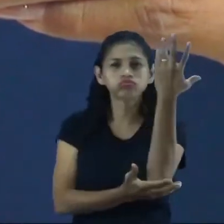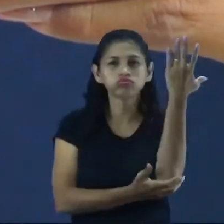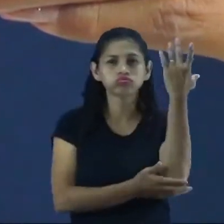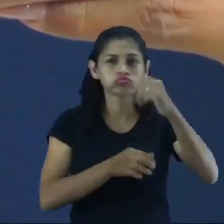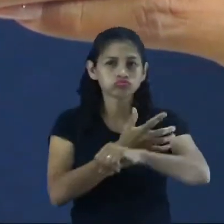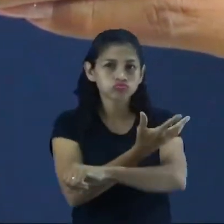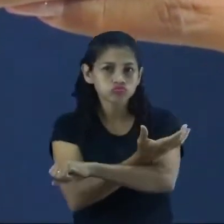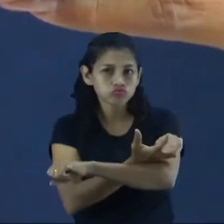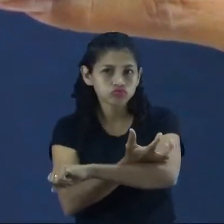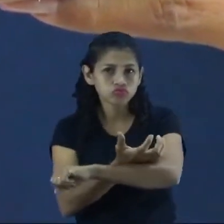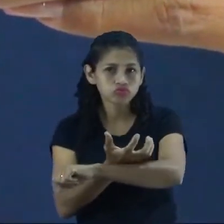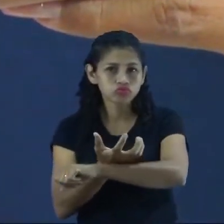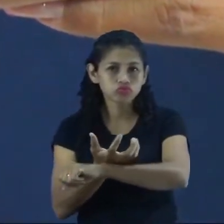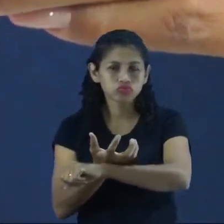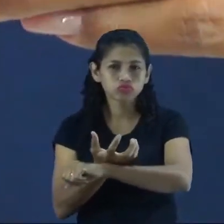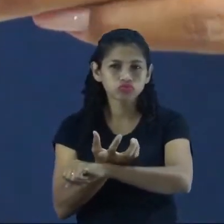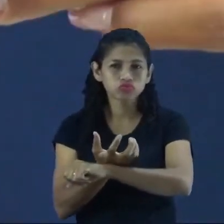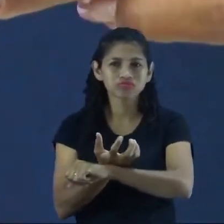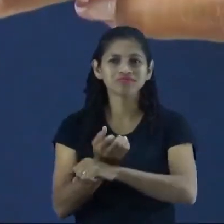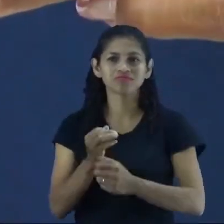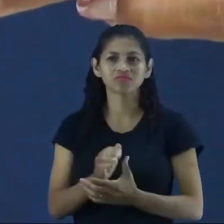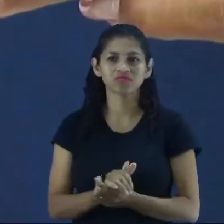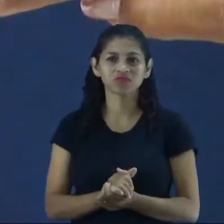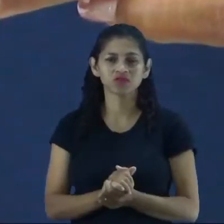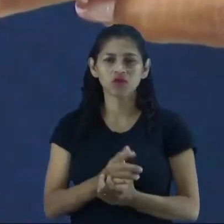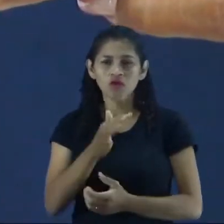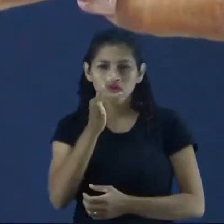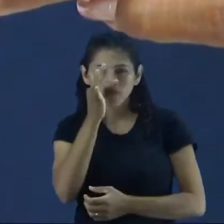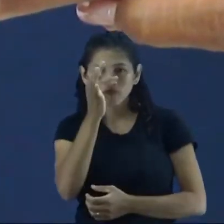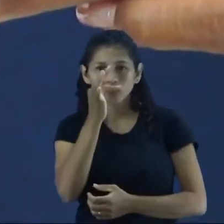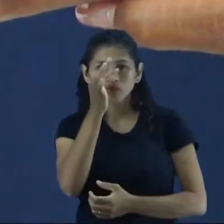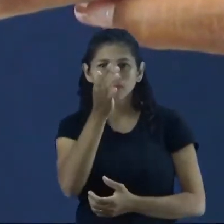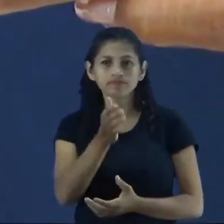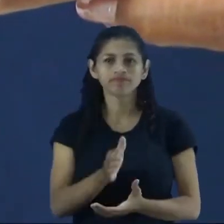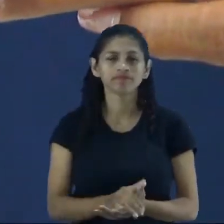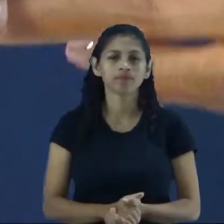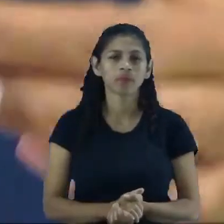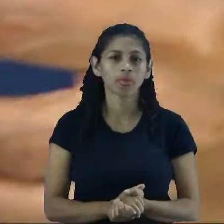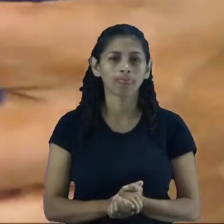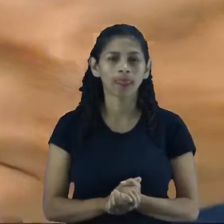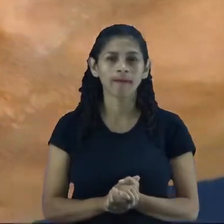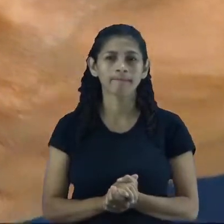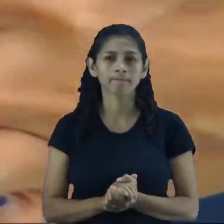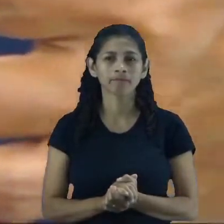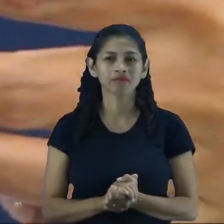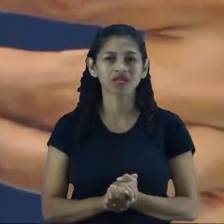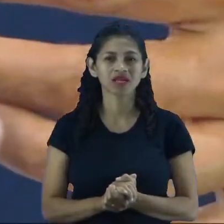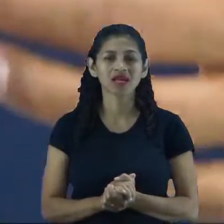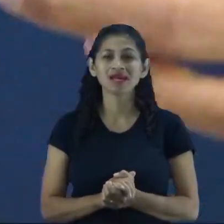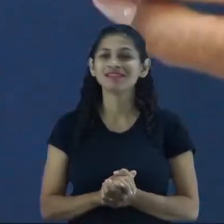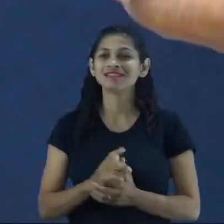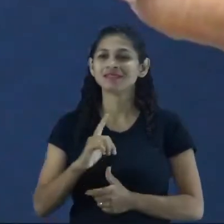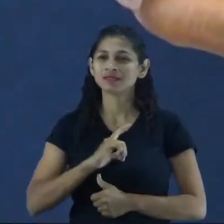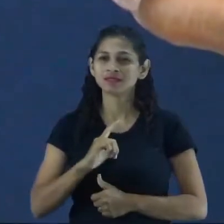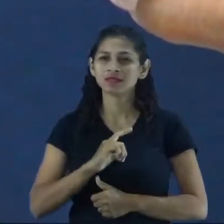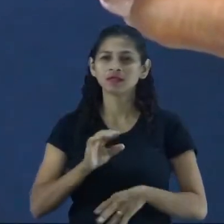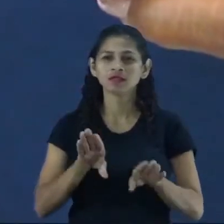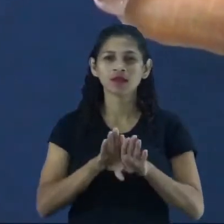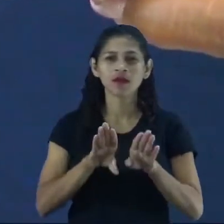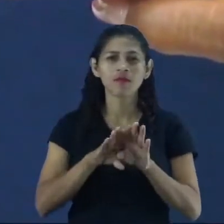nós temos plantinhas aqui com flores. Só que aí nós temos também o quê?